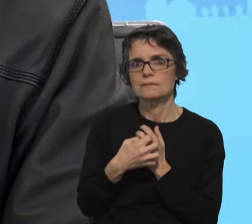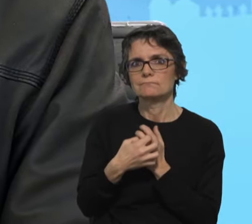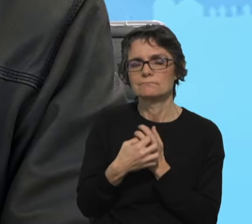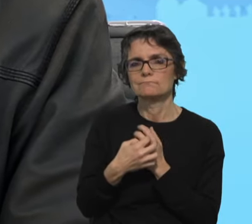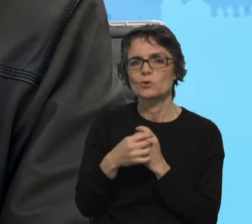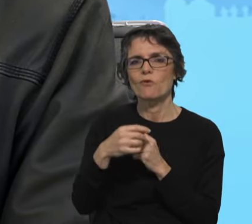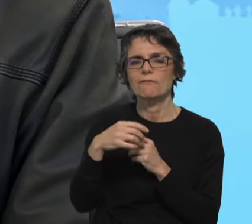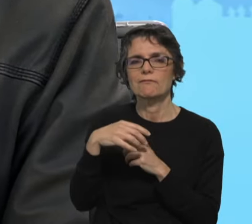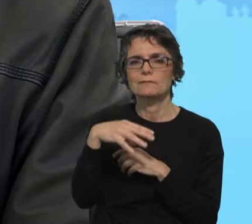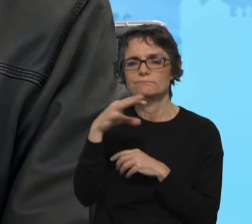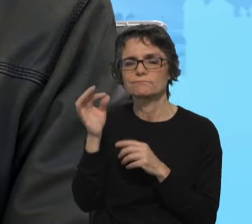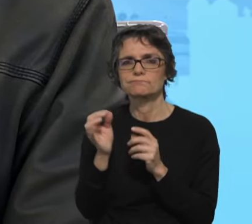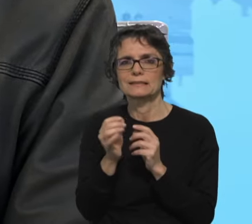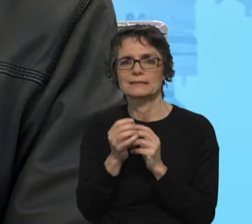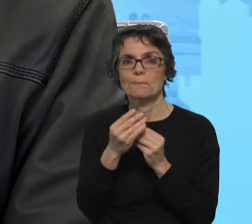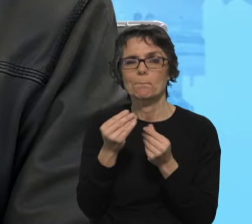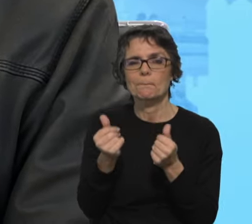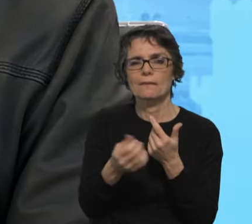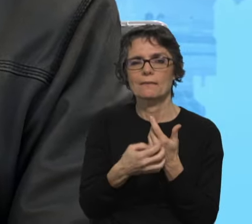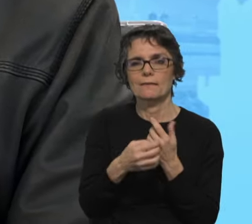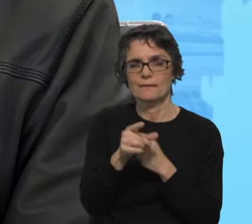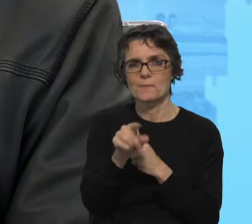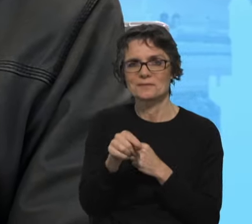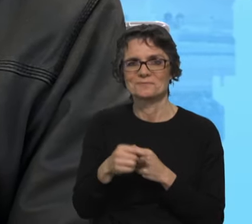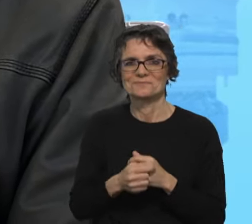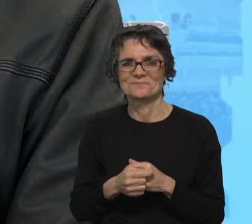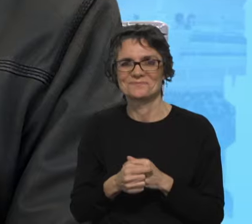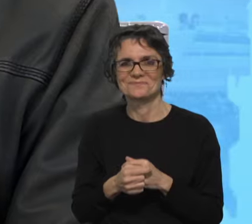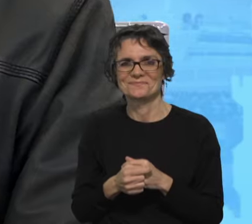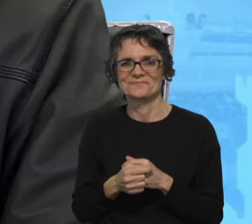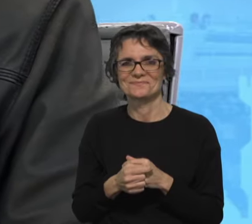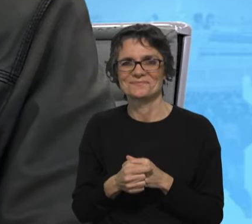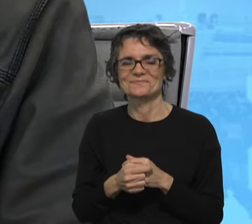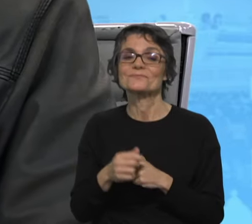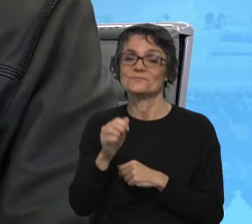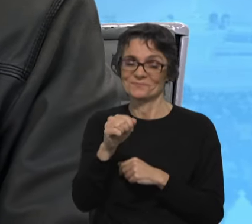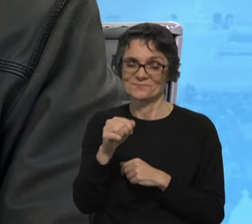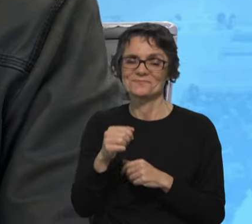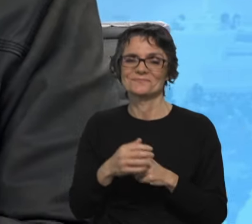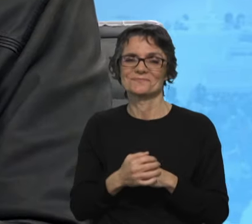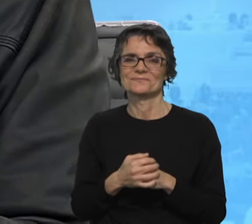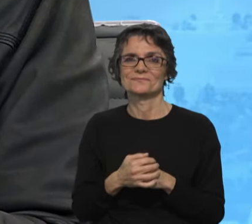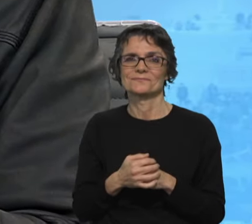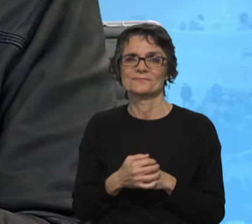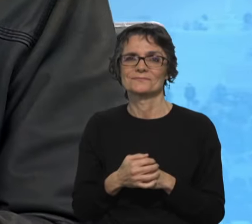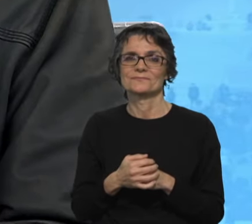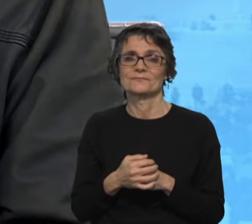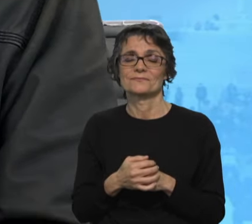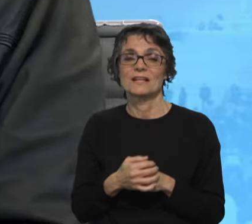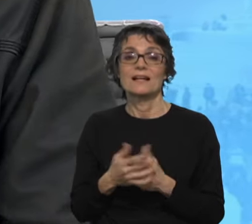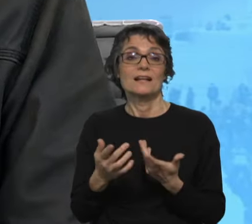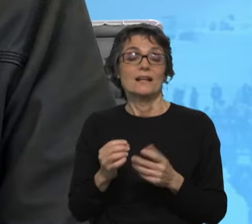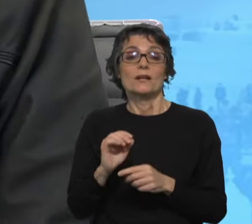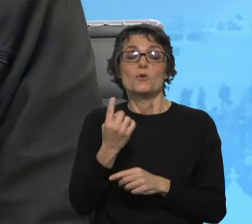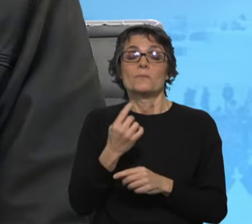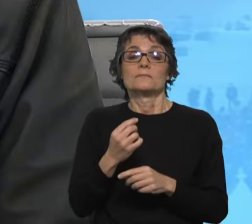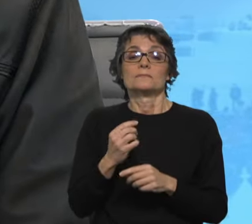amargas entram na astronomia desse dia isso de facto eh não só isso começa logo por